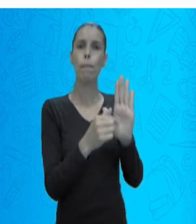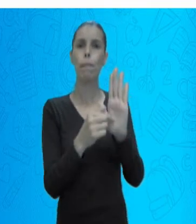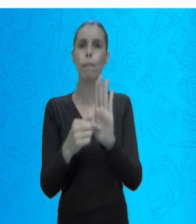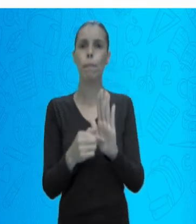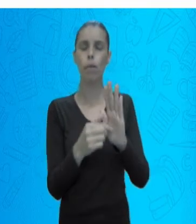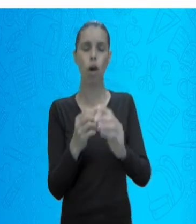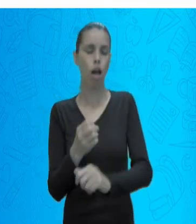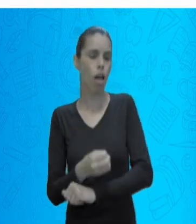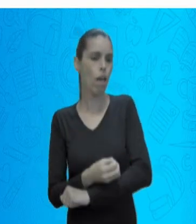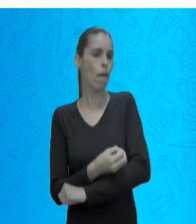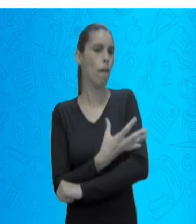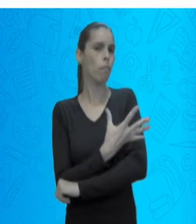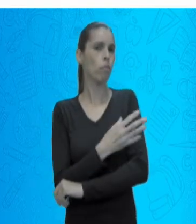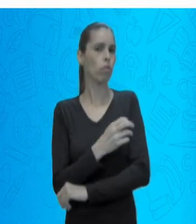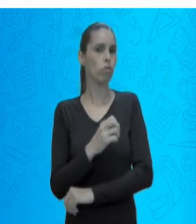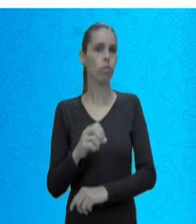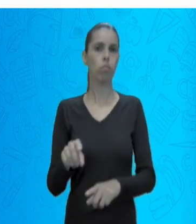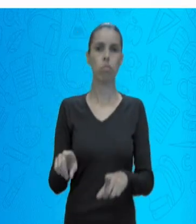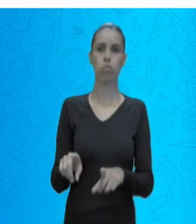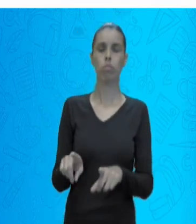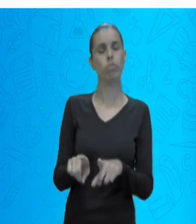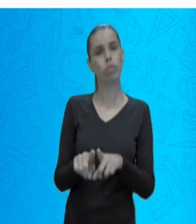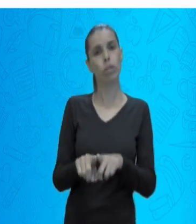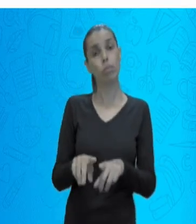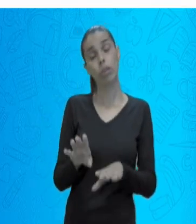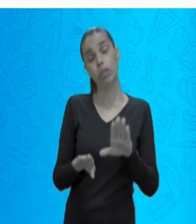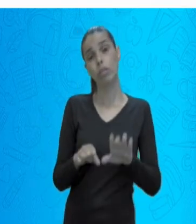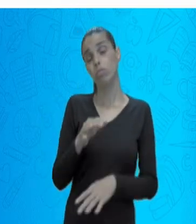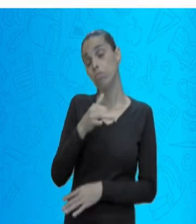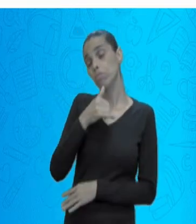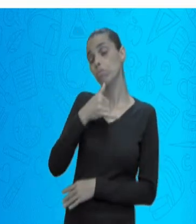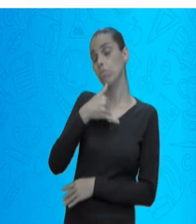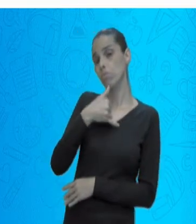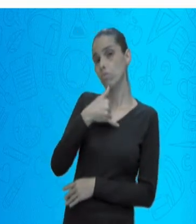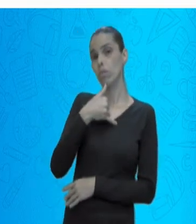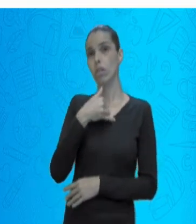em frases que têm o sentido como surpresa,